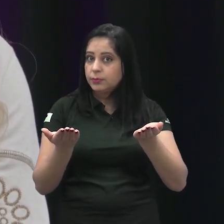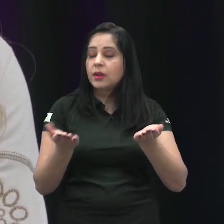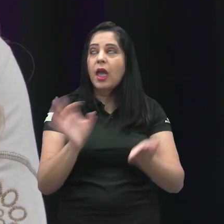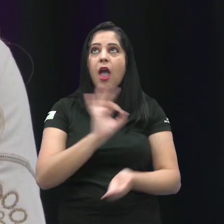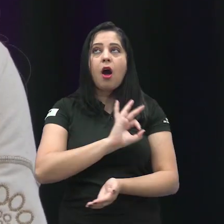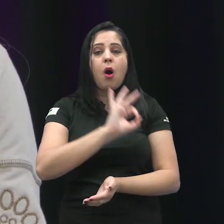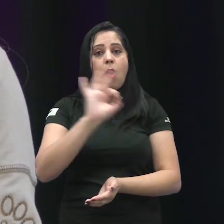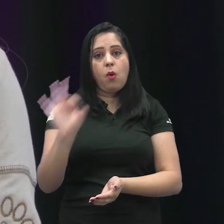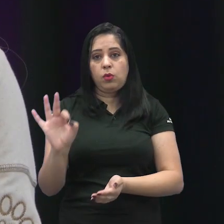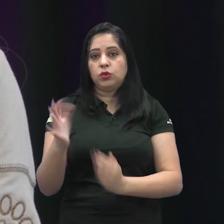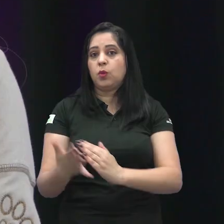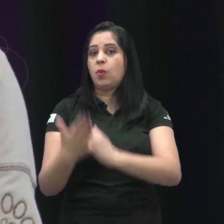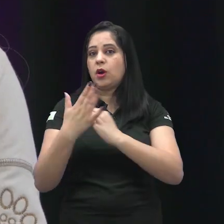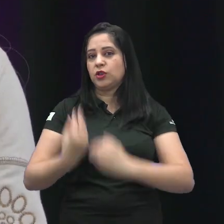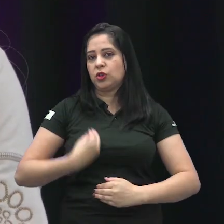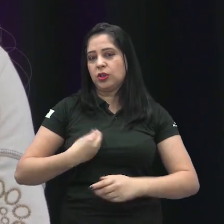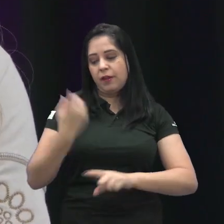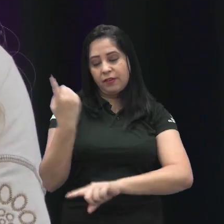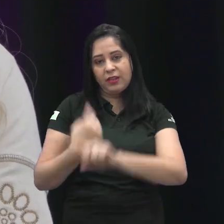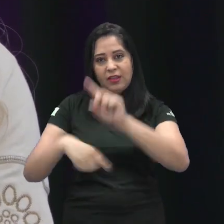a chave para uma vida plena e